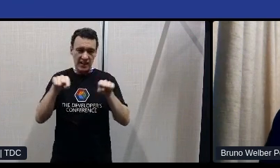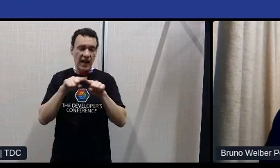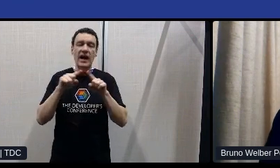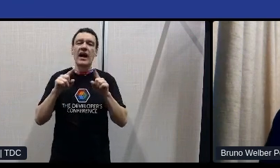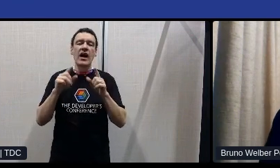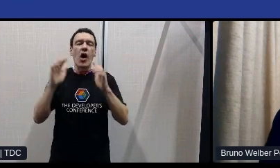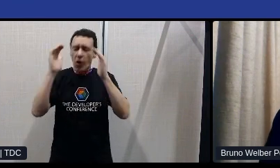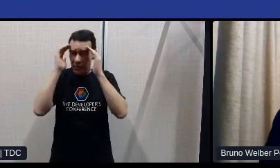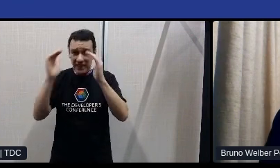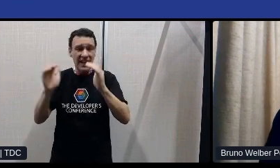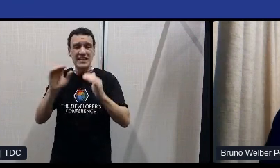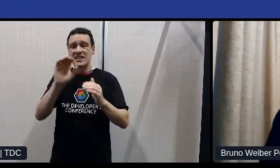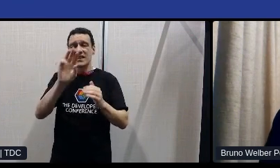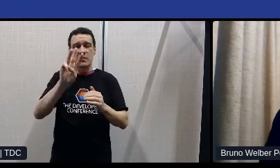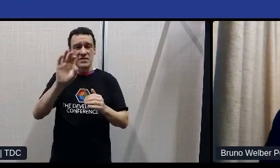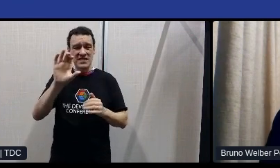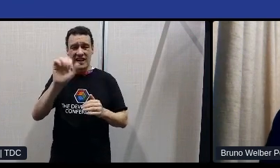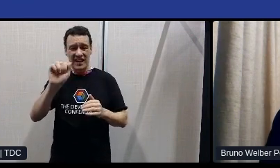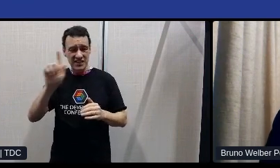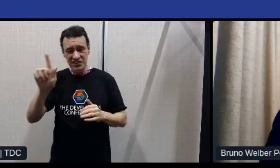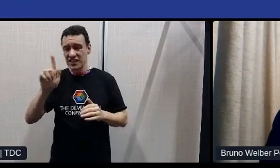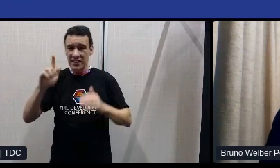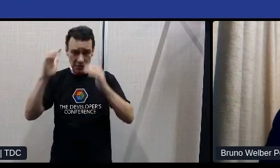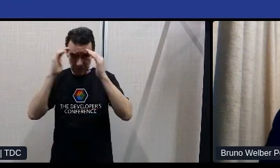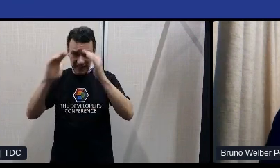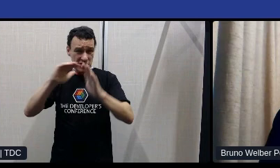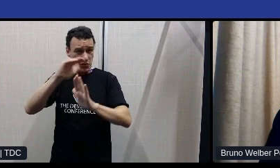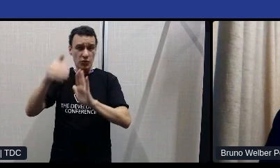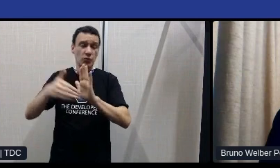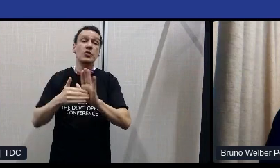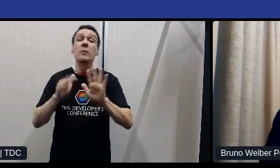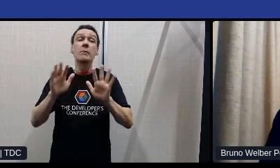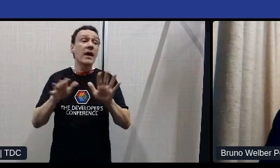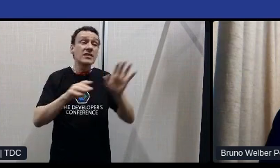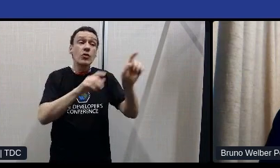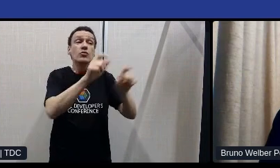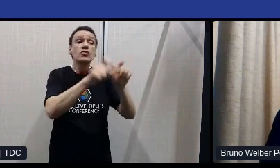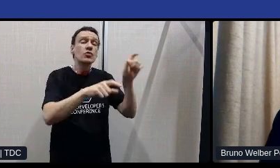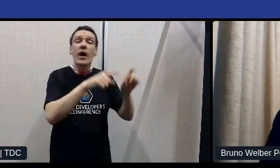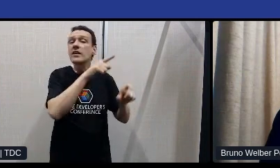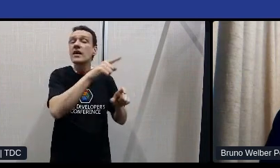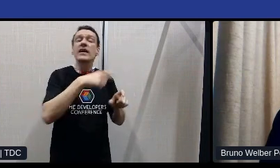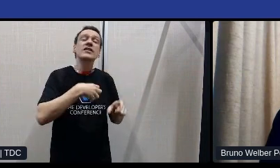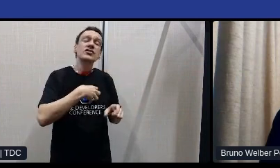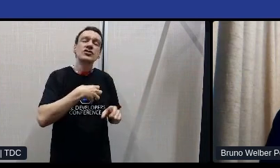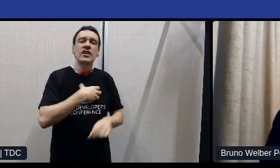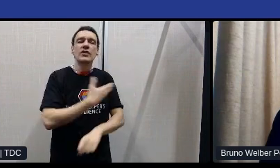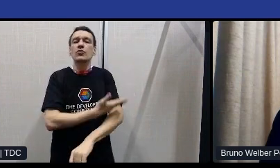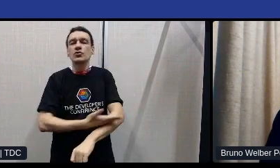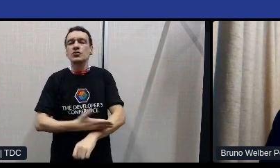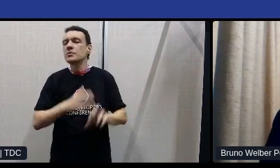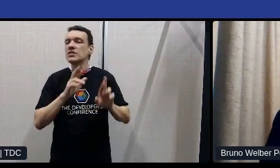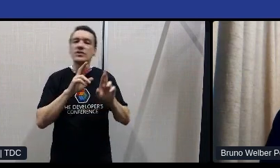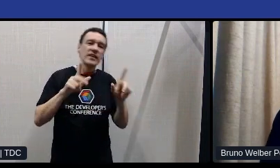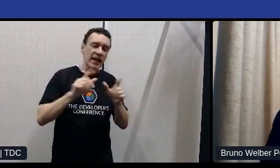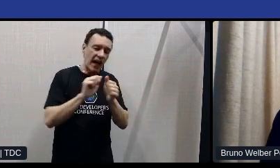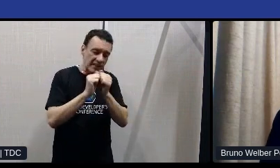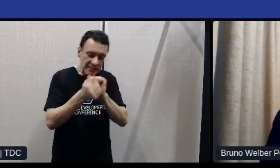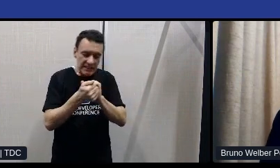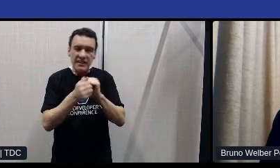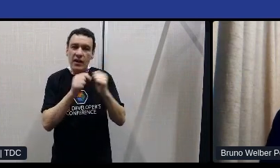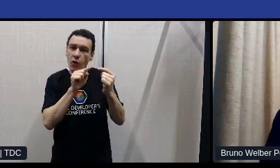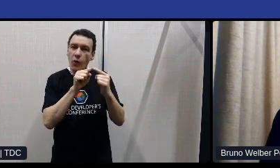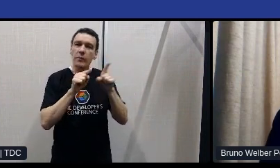as ferramentas que o usuário está usando naquele momento, precisam de algum ajuste a mais, precisam de algum detalhe a mais para de fato ser acessível para